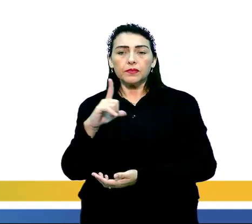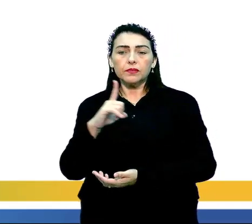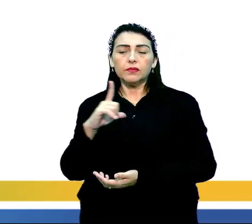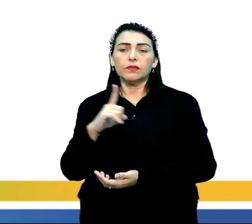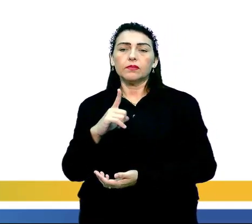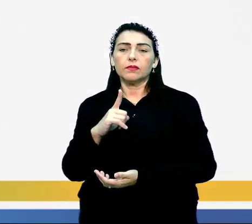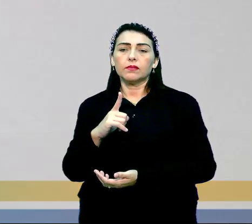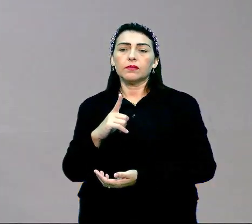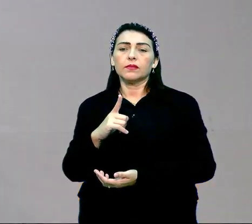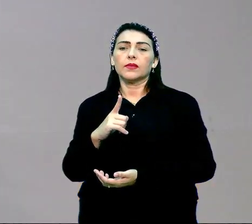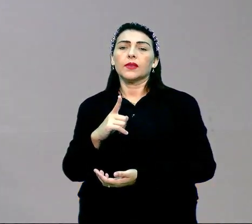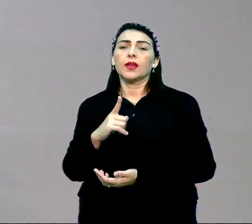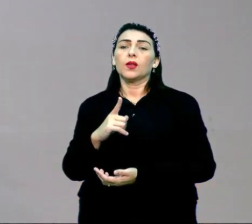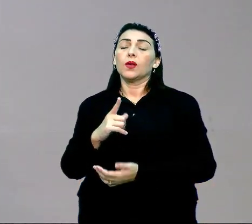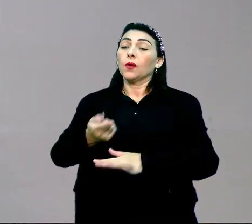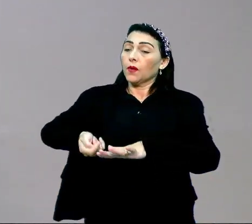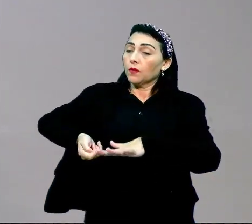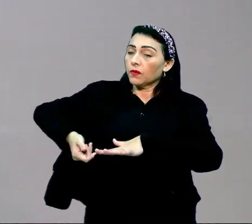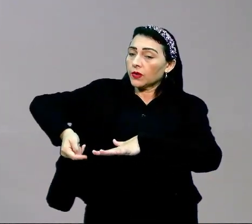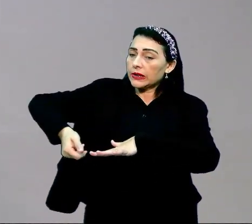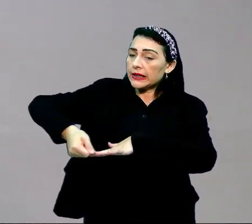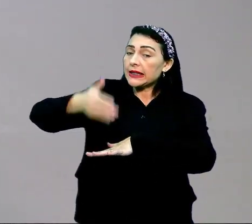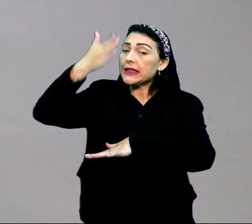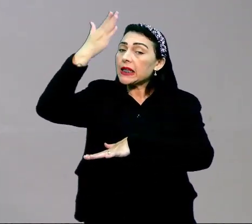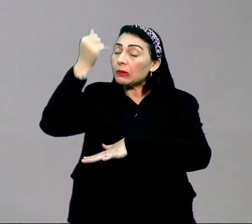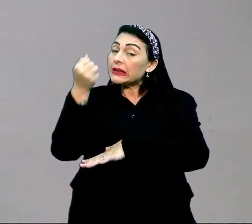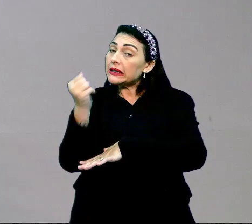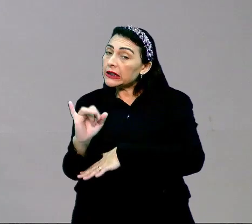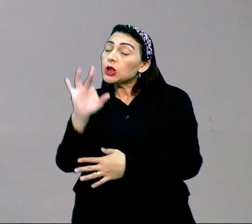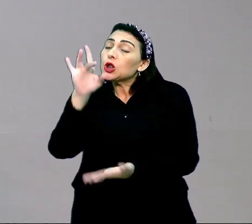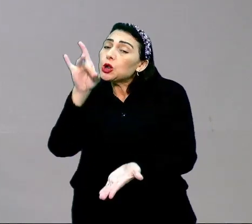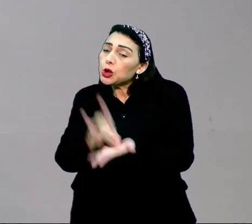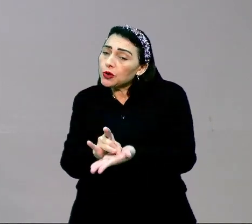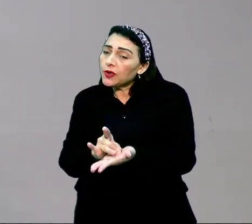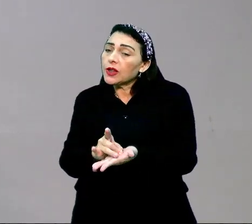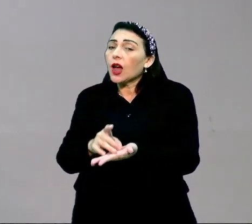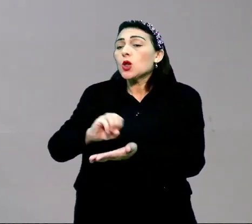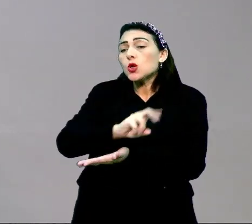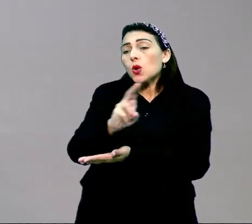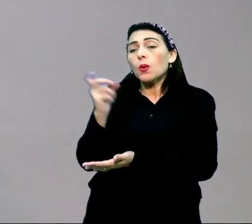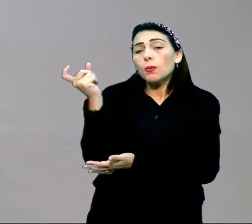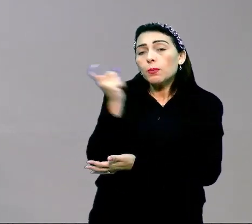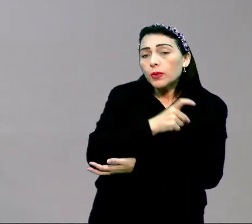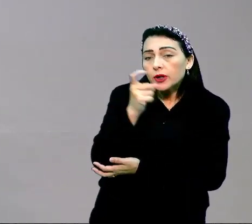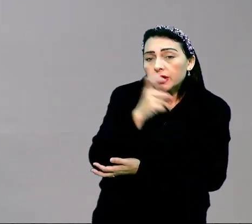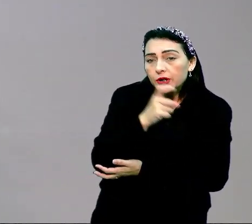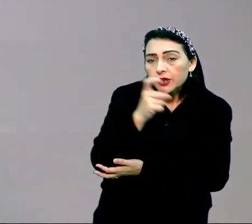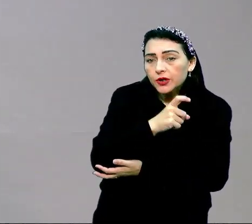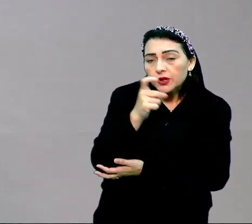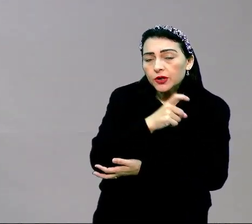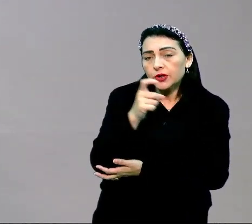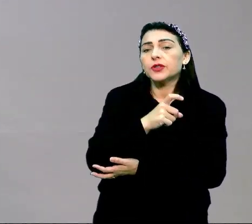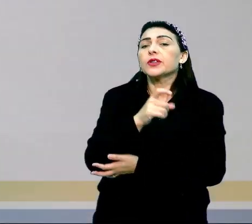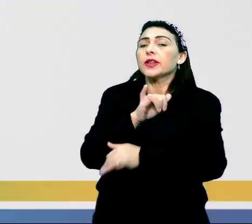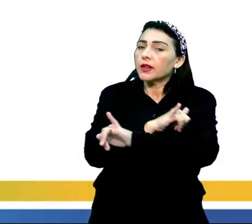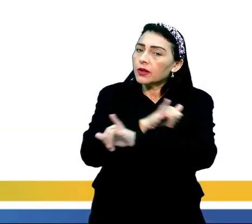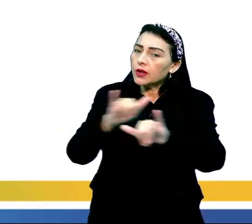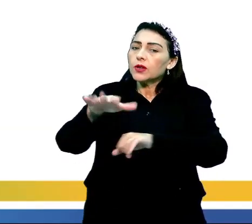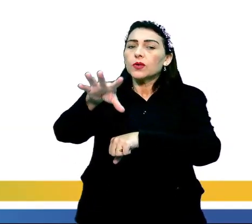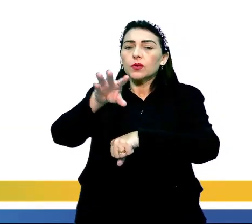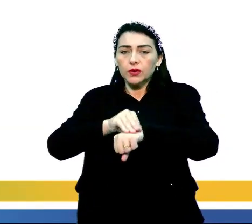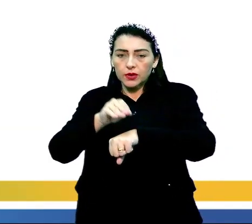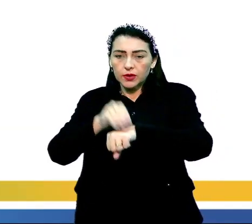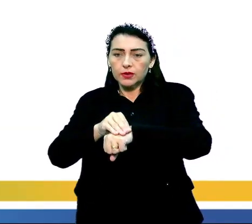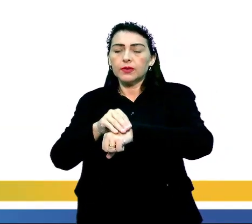o aspecto do fato ou fake, que é saber o que realmente é concreto, que realmente é real nessa curadoria, né, de